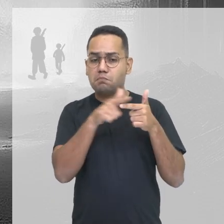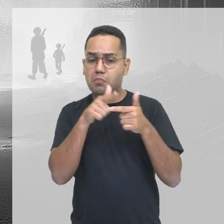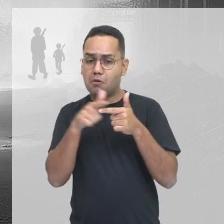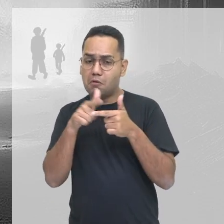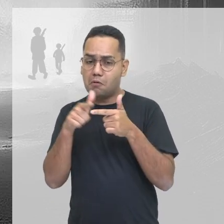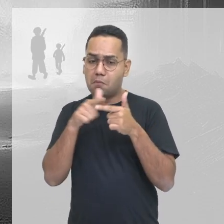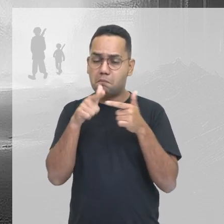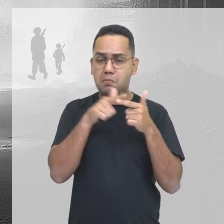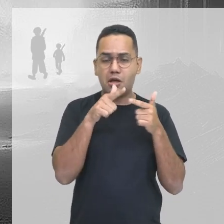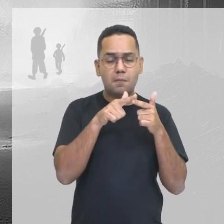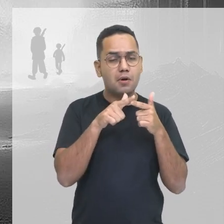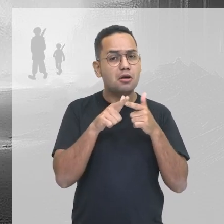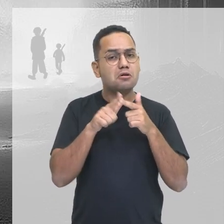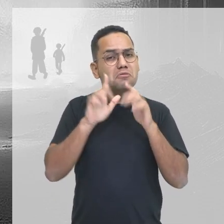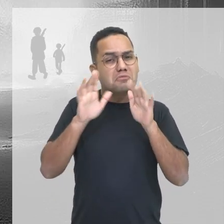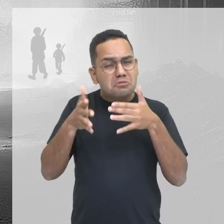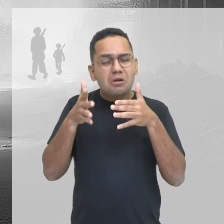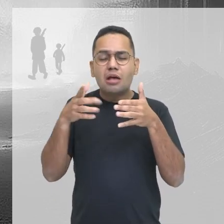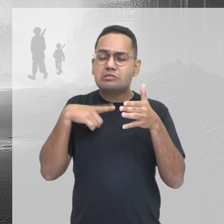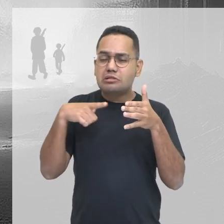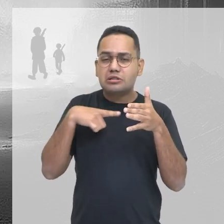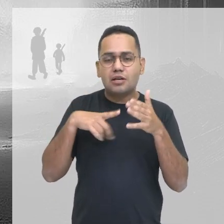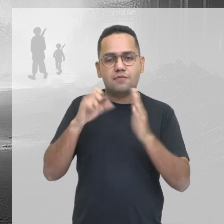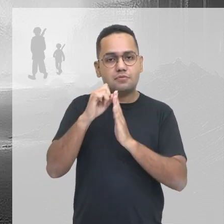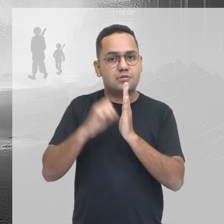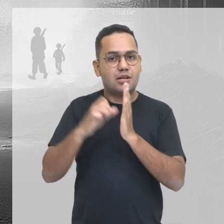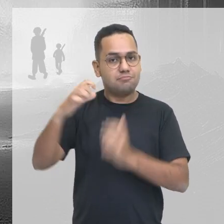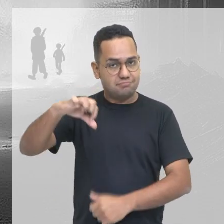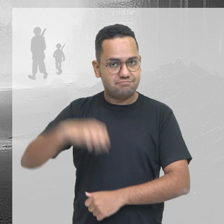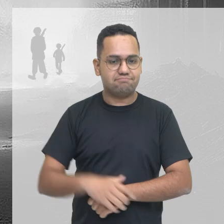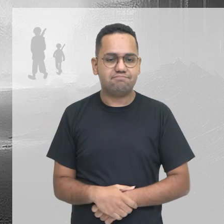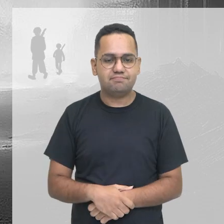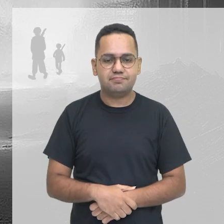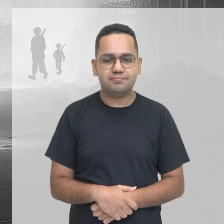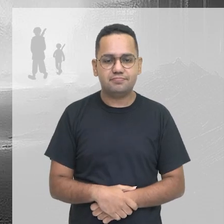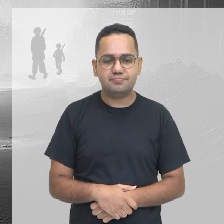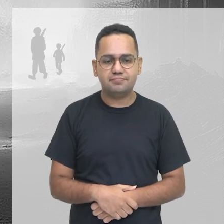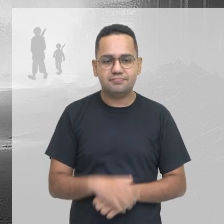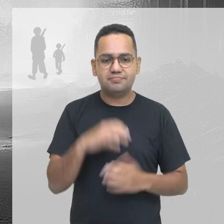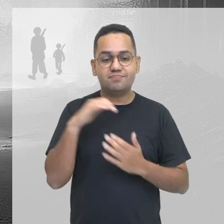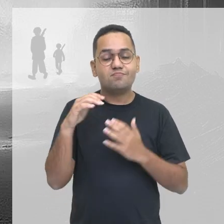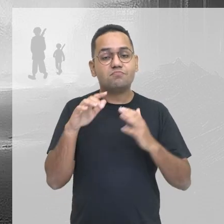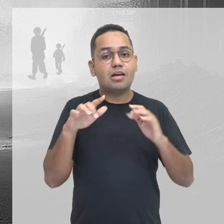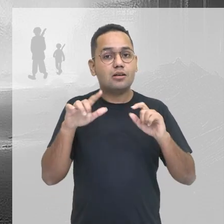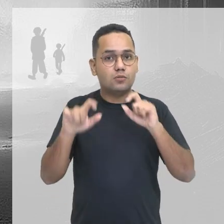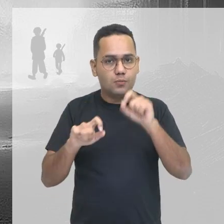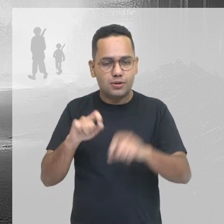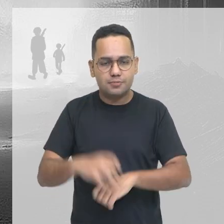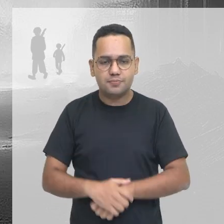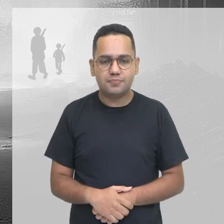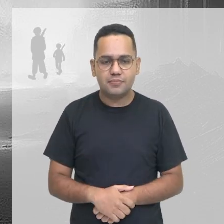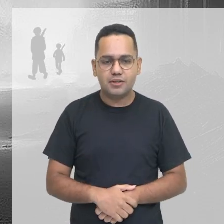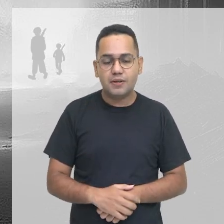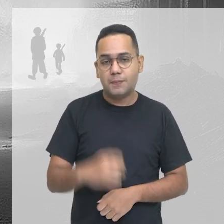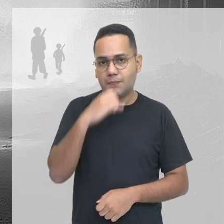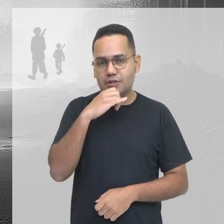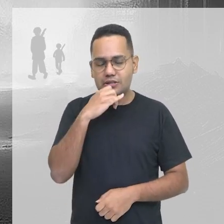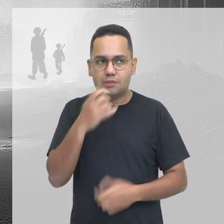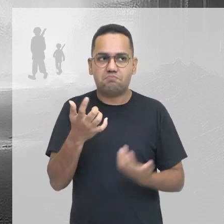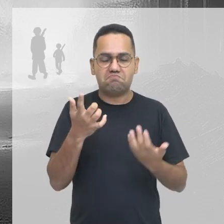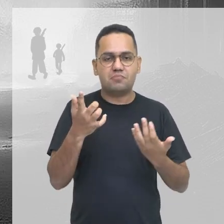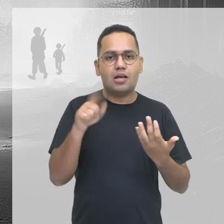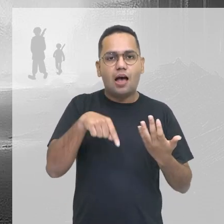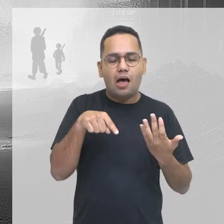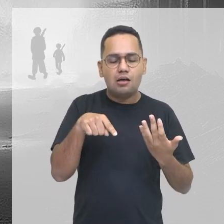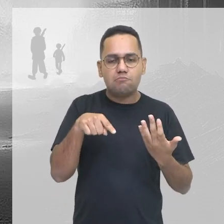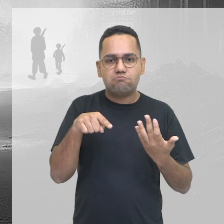no século XIX. E como a gente sabe que história é impossível de ser compreendido, a data propriamente dita,